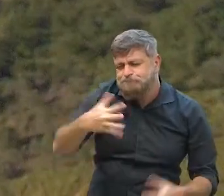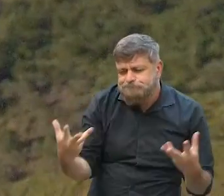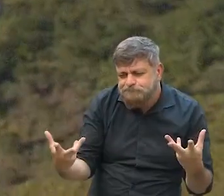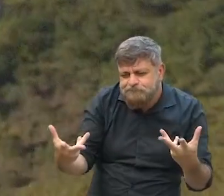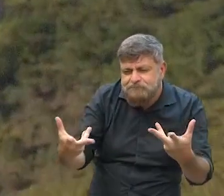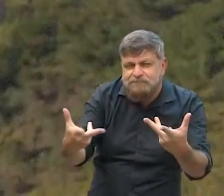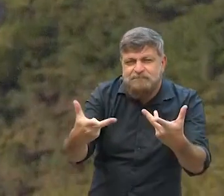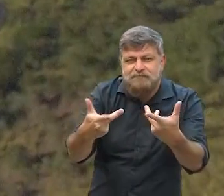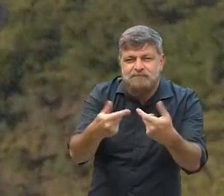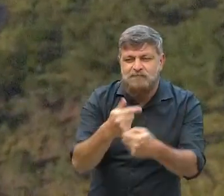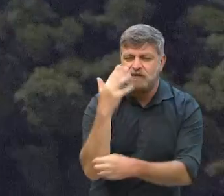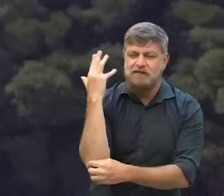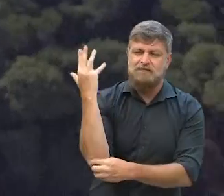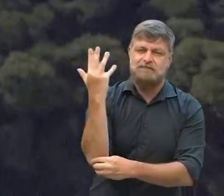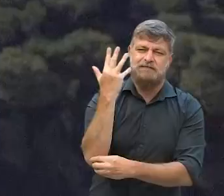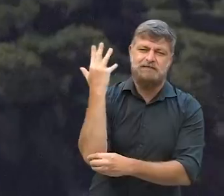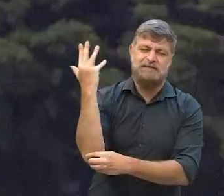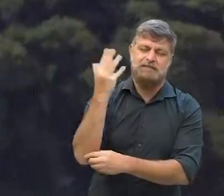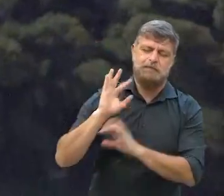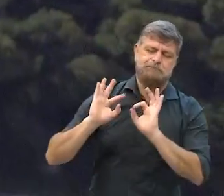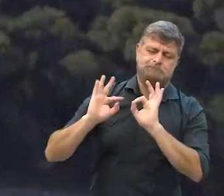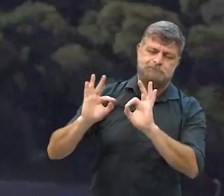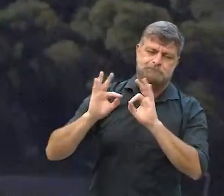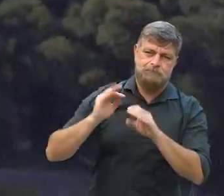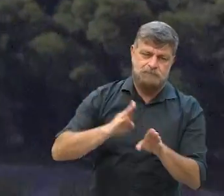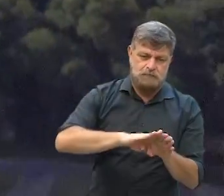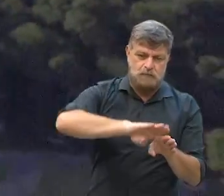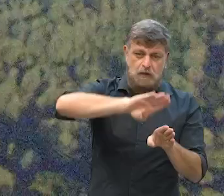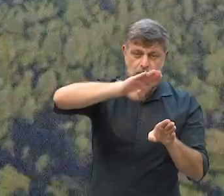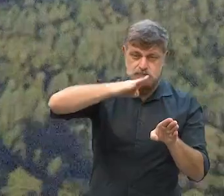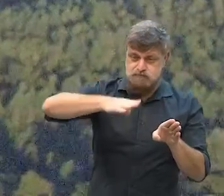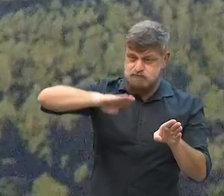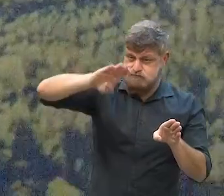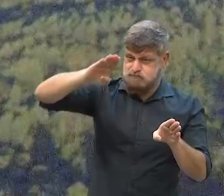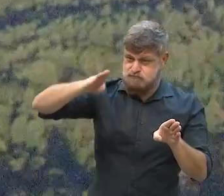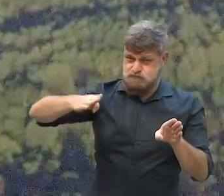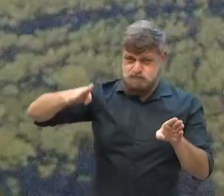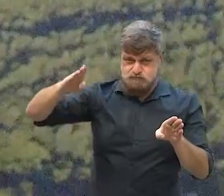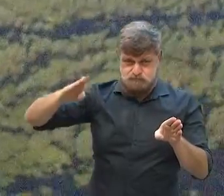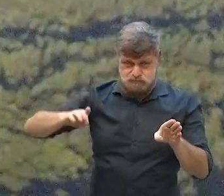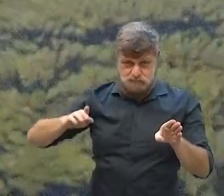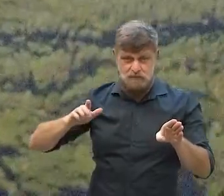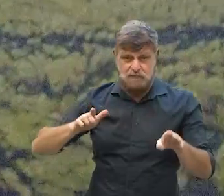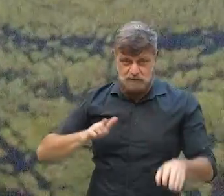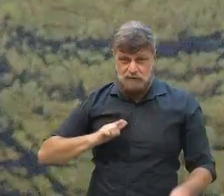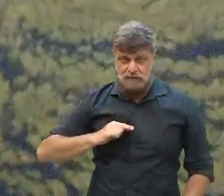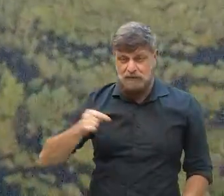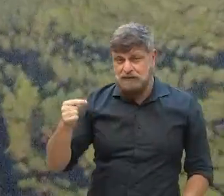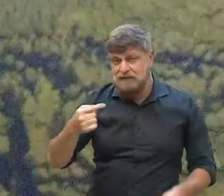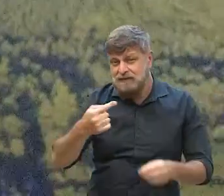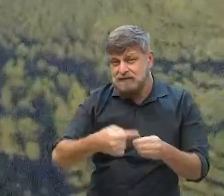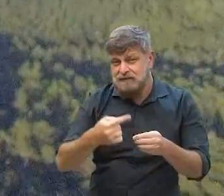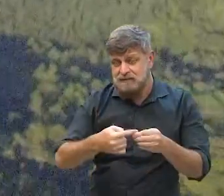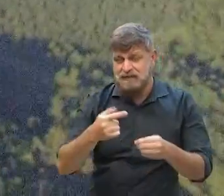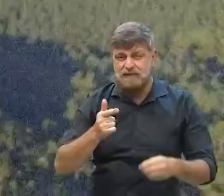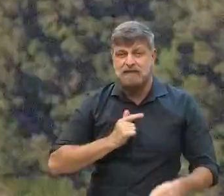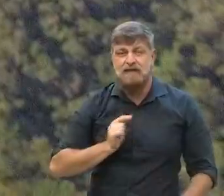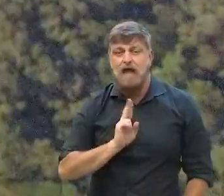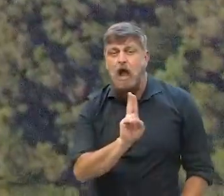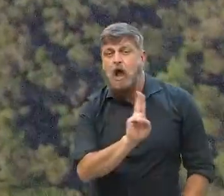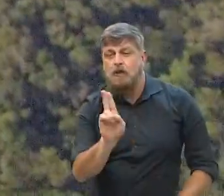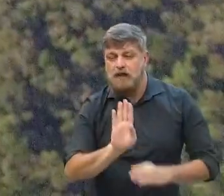com clima de excelência e um relevo que se caracteriza pelo mar de morros. Bairro dos